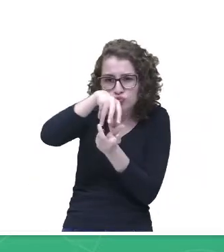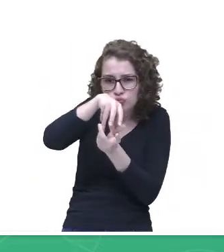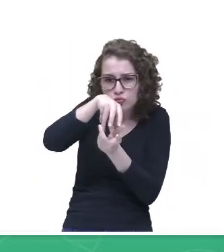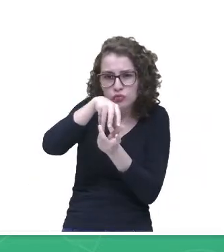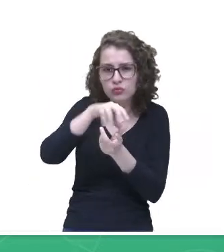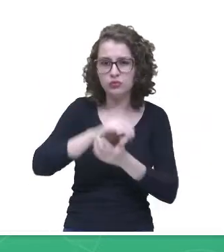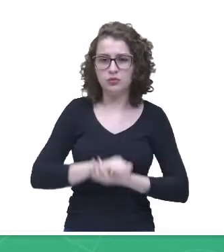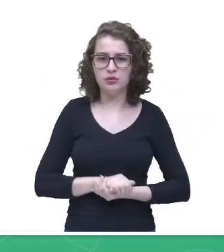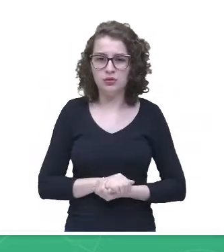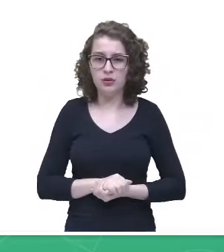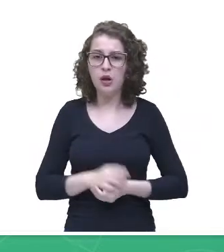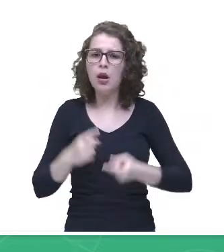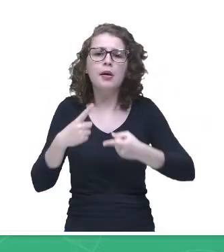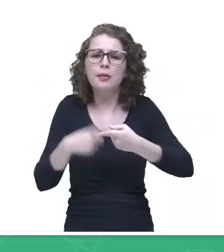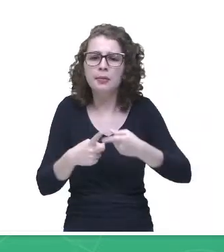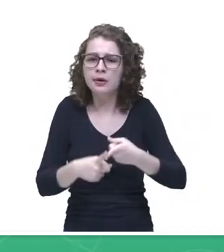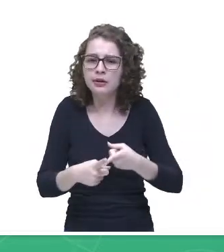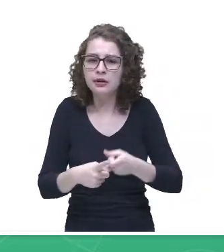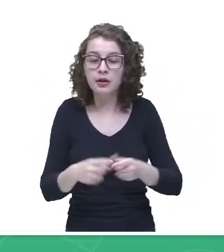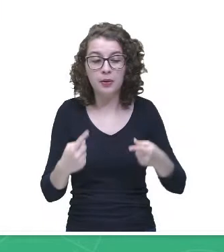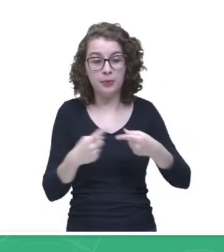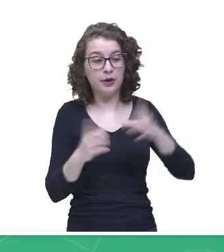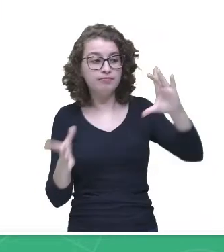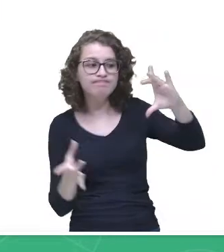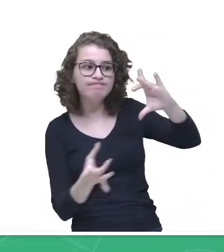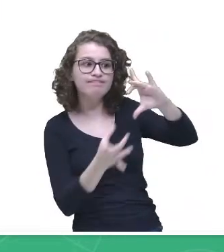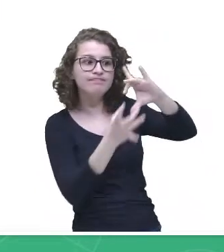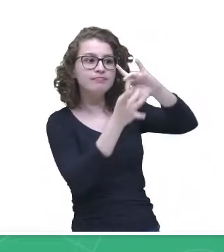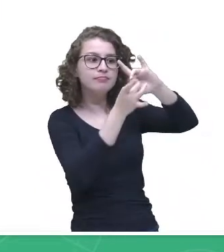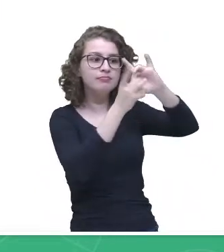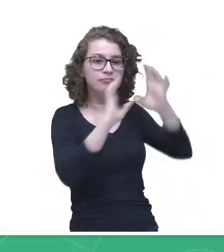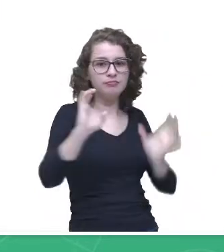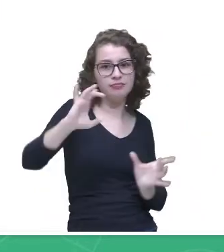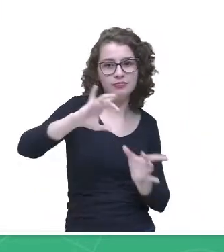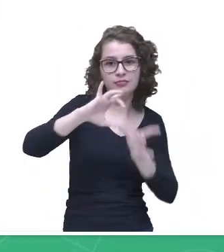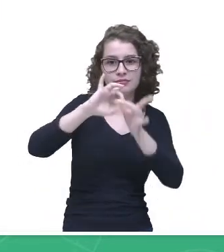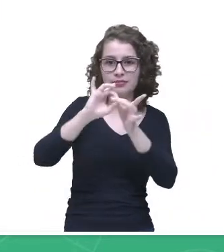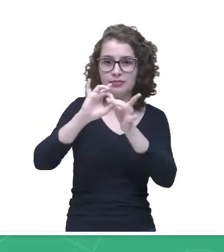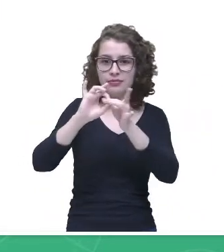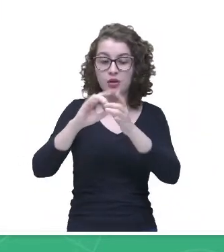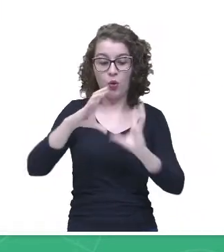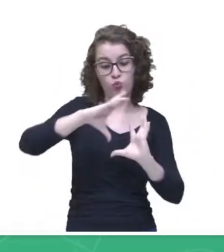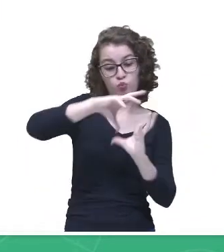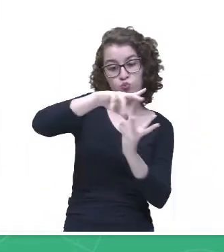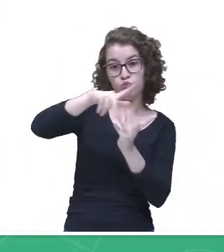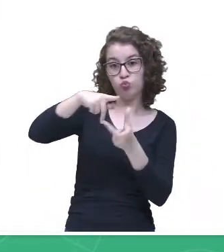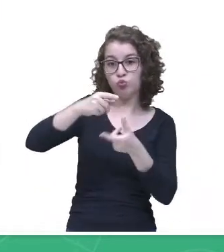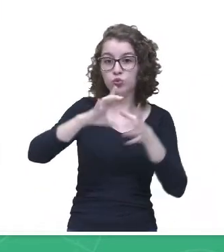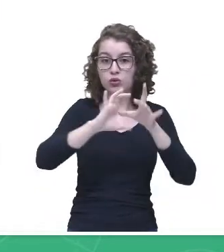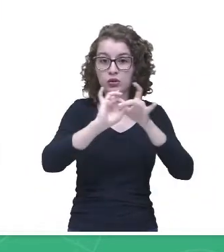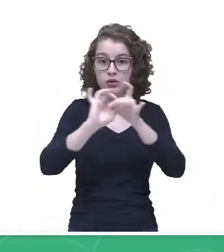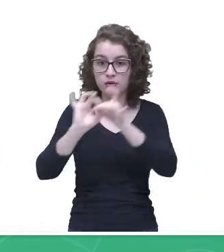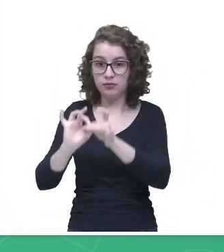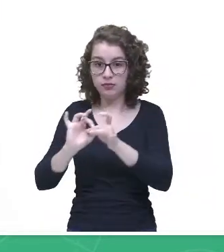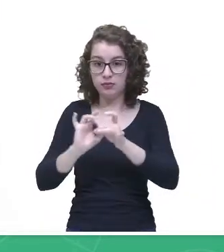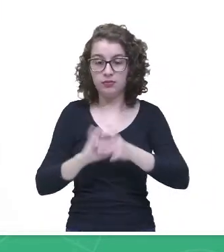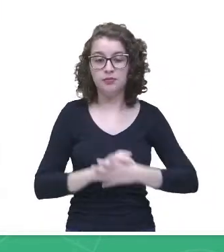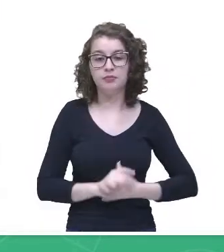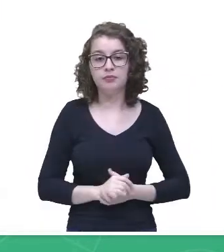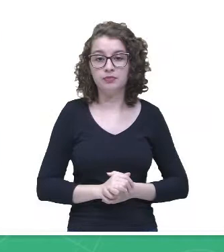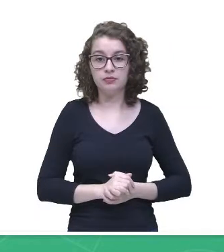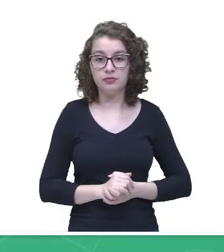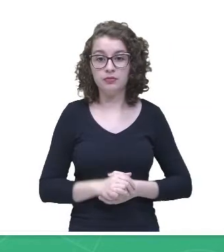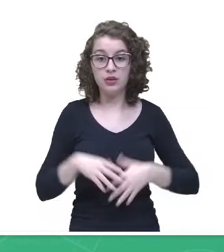quê? Por conta dessa interligação, por conta da globalização. Então, através desses